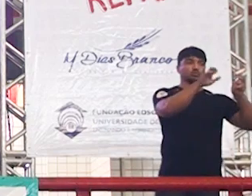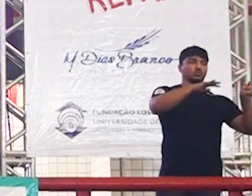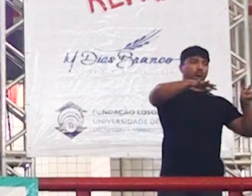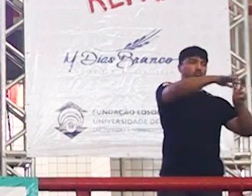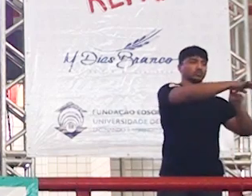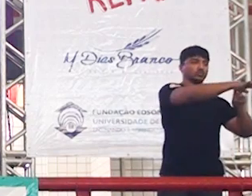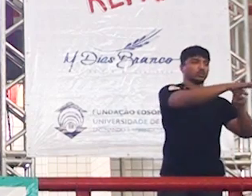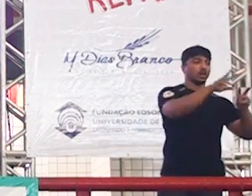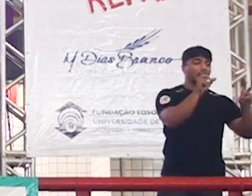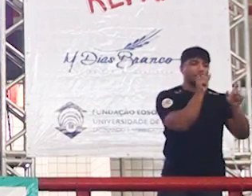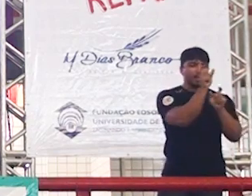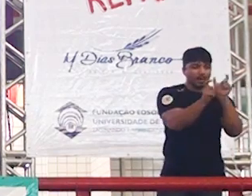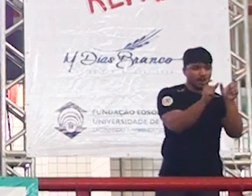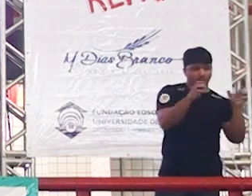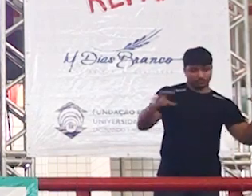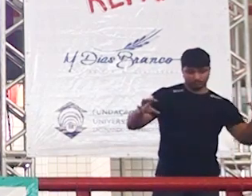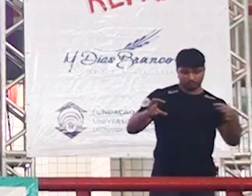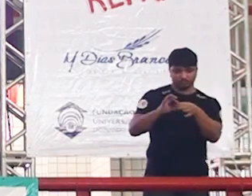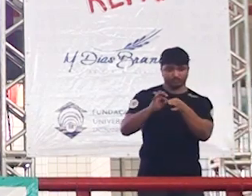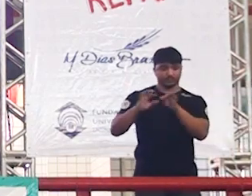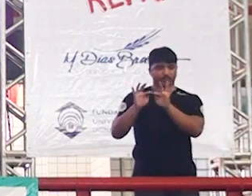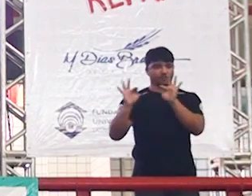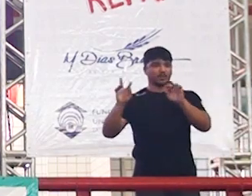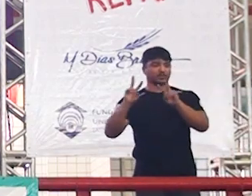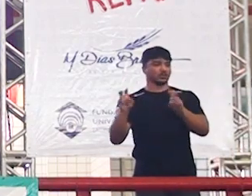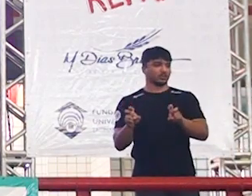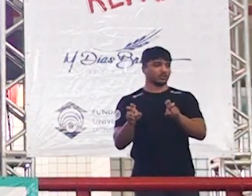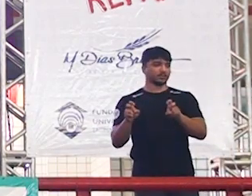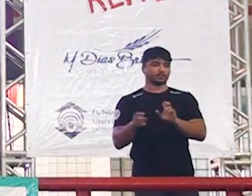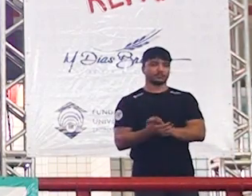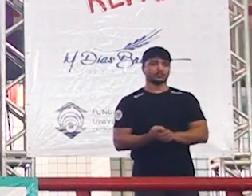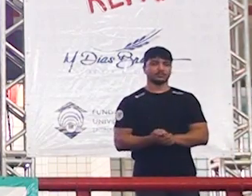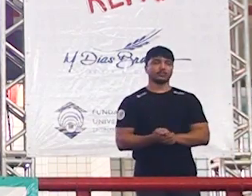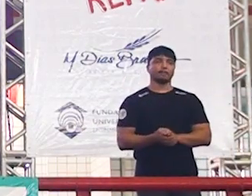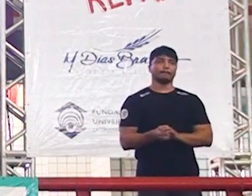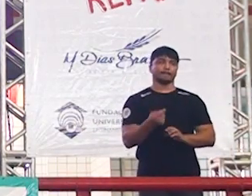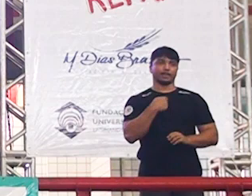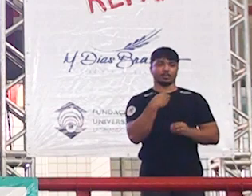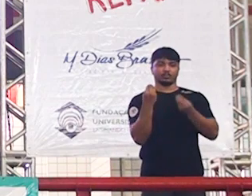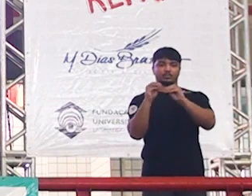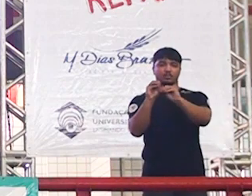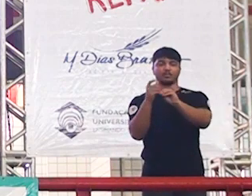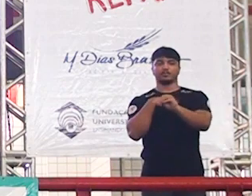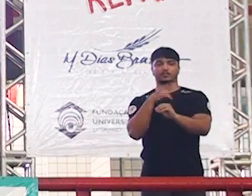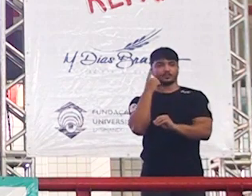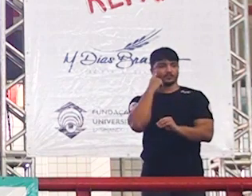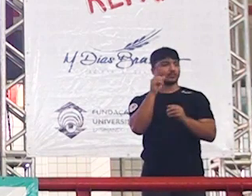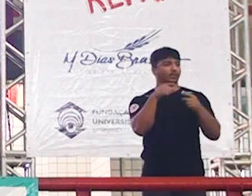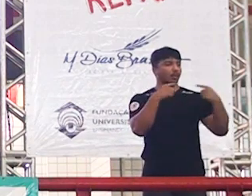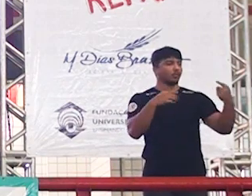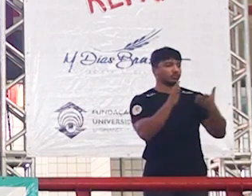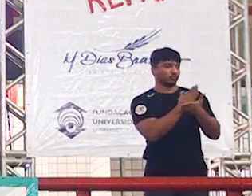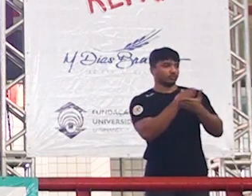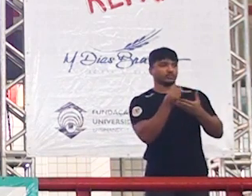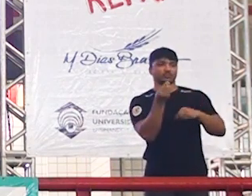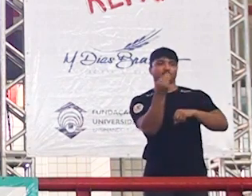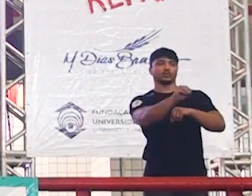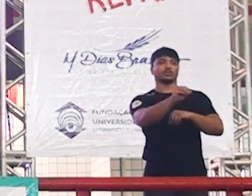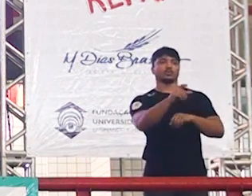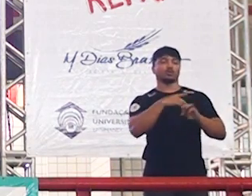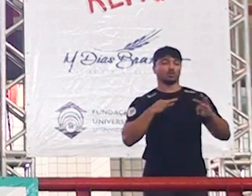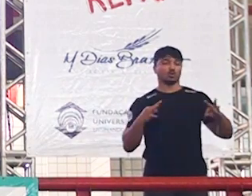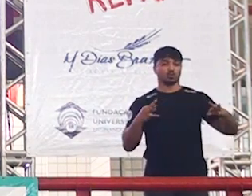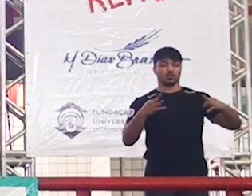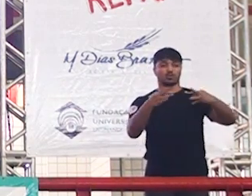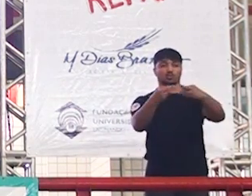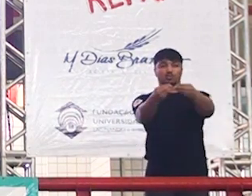Mas tinha umas palavrinhas para fazer a frase tema. Eu coloquei aí na tua apostila de hoje todas